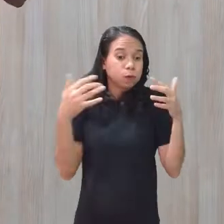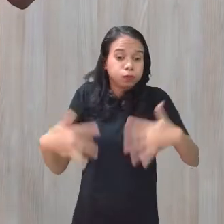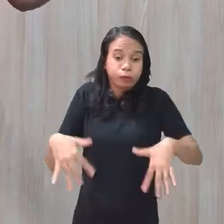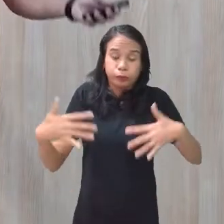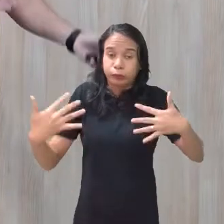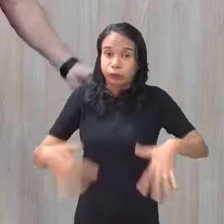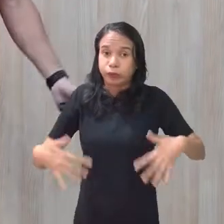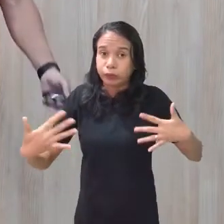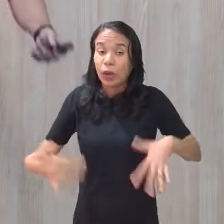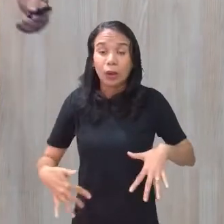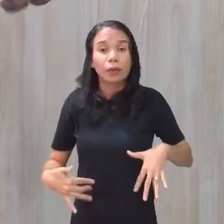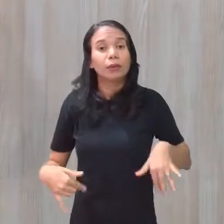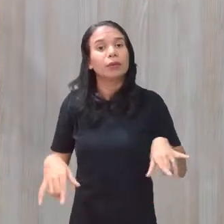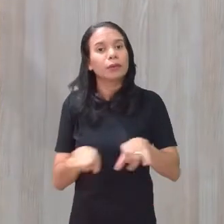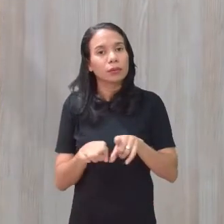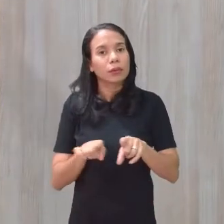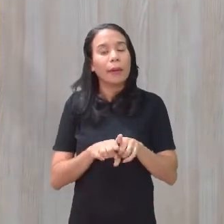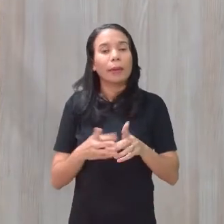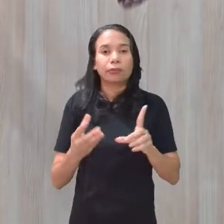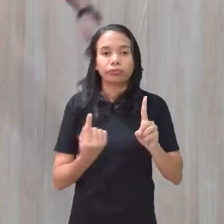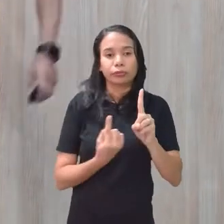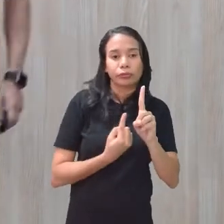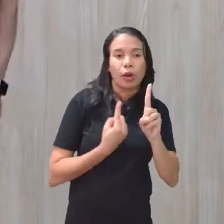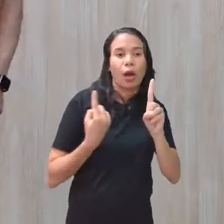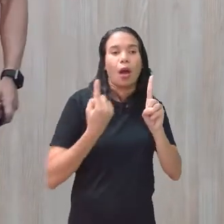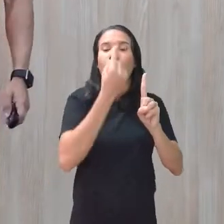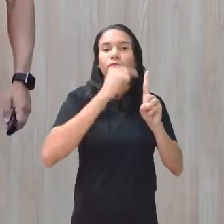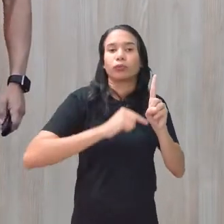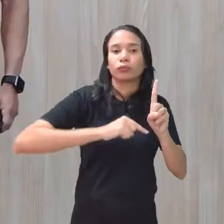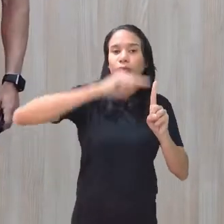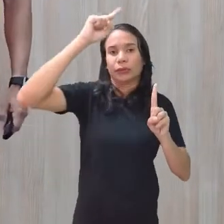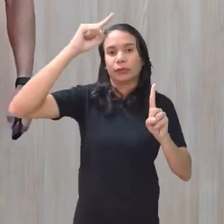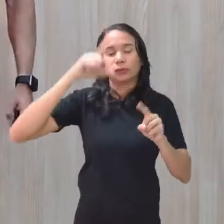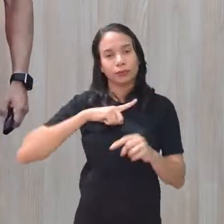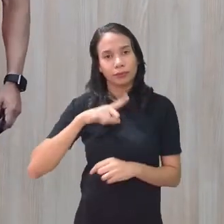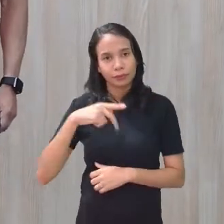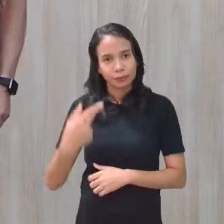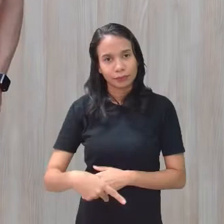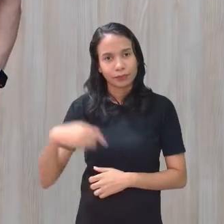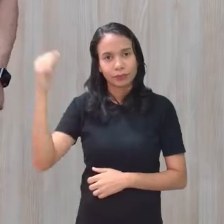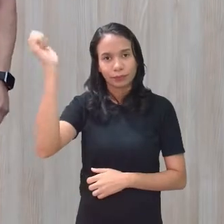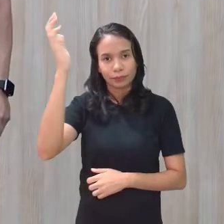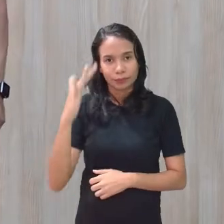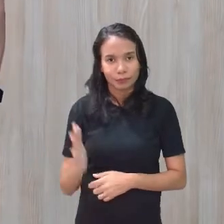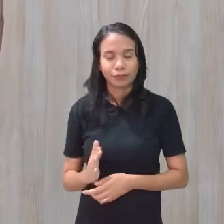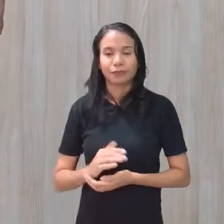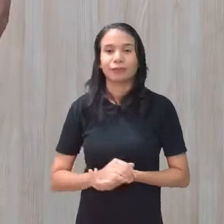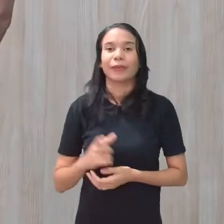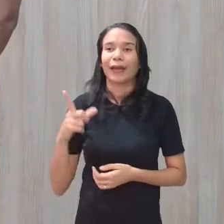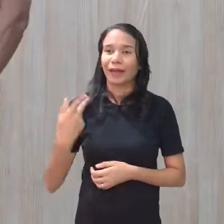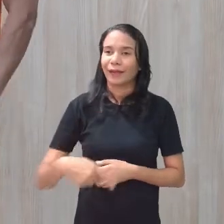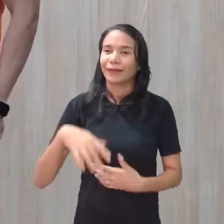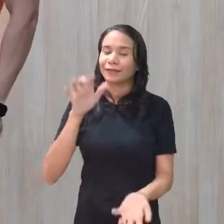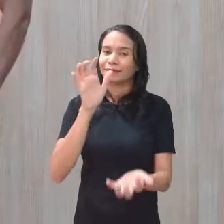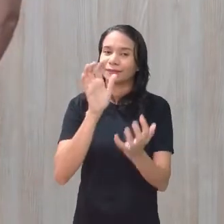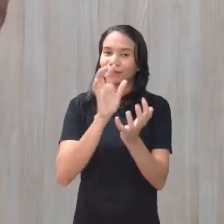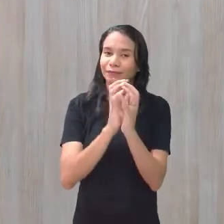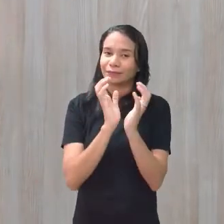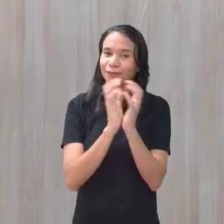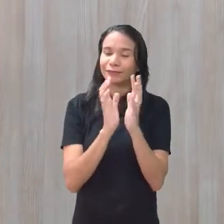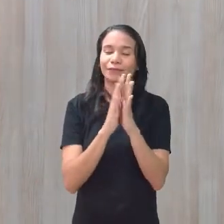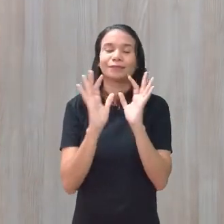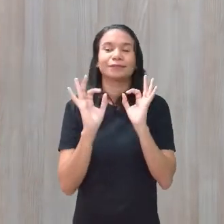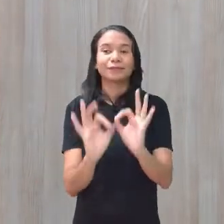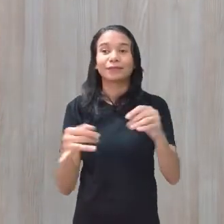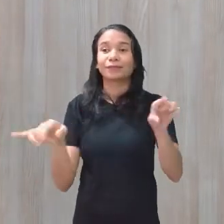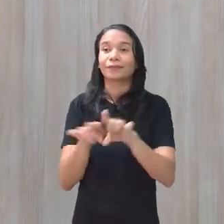temperaturas negativas e temperaturas positivas, como geralmente é aqui no nosso Recife, certo? A gente